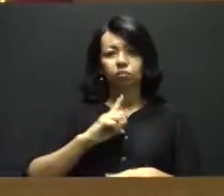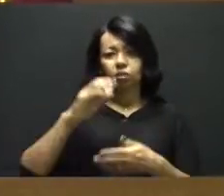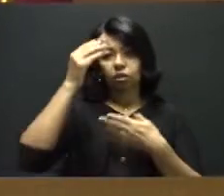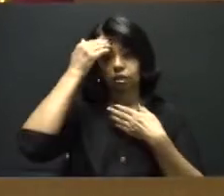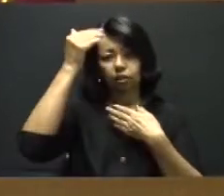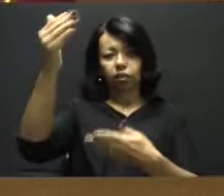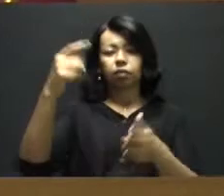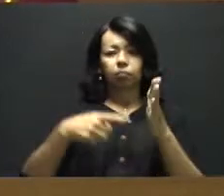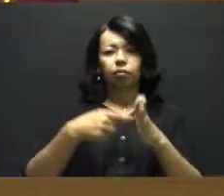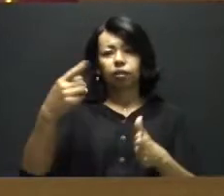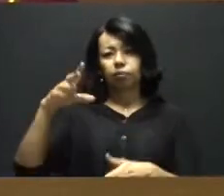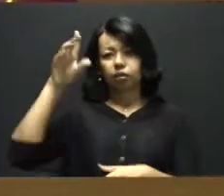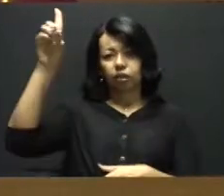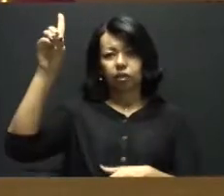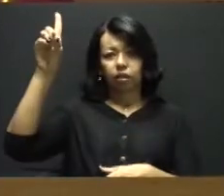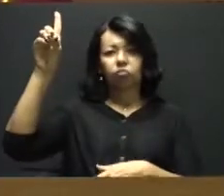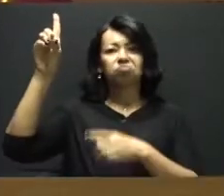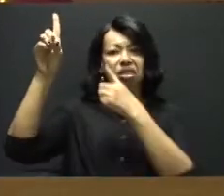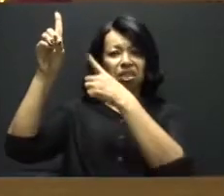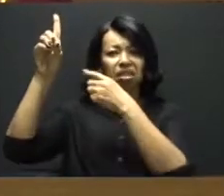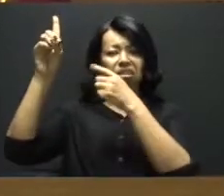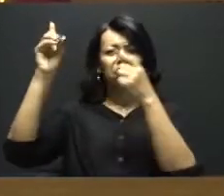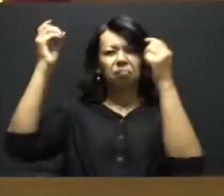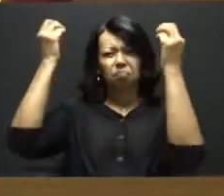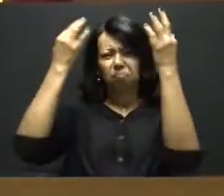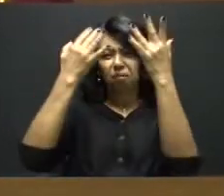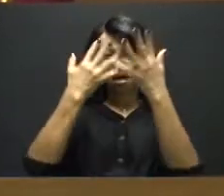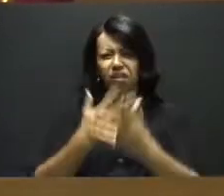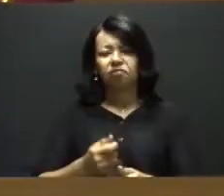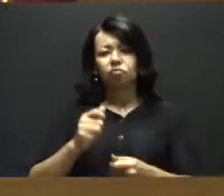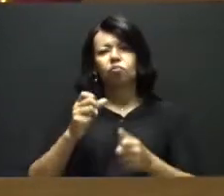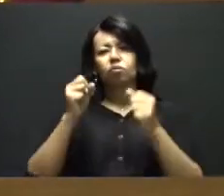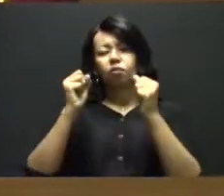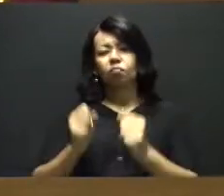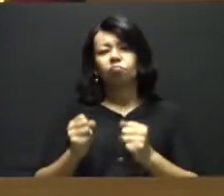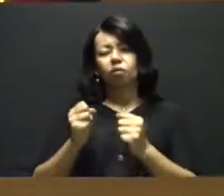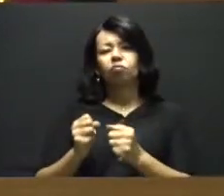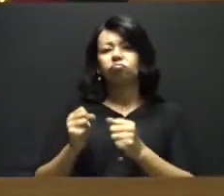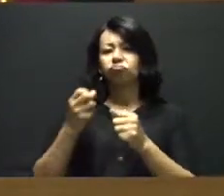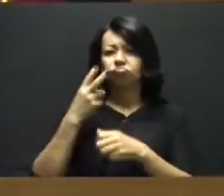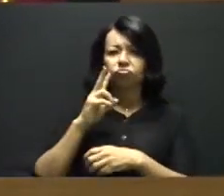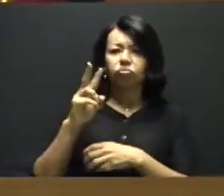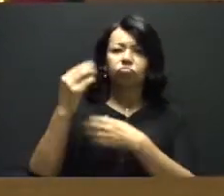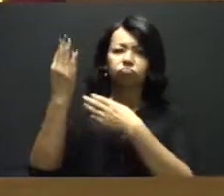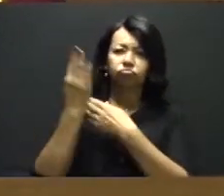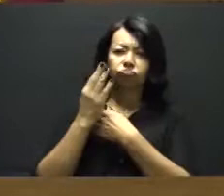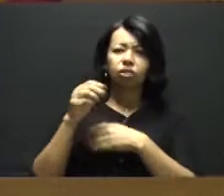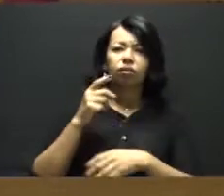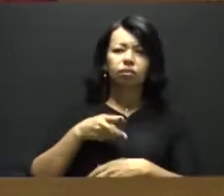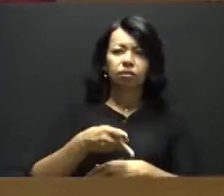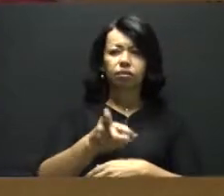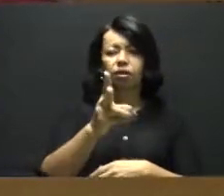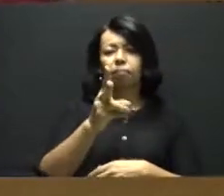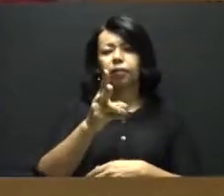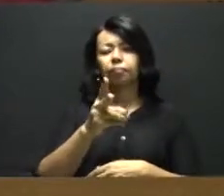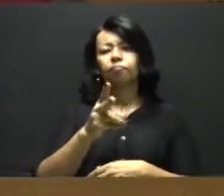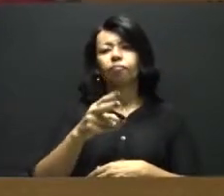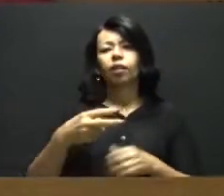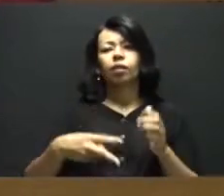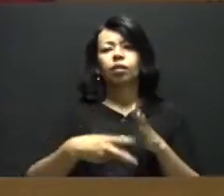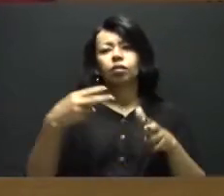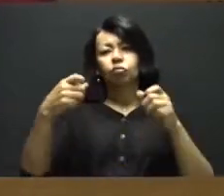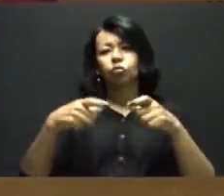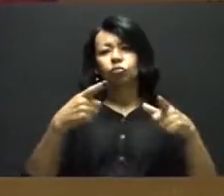a deus que é um deus maravilhoso um deus com quem eu posso contar em todos os momentos da minha vida em segundo lugar